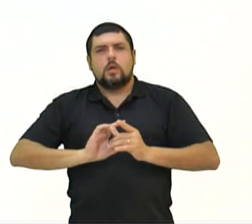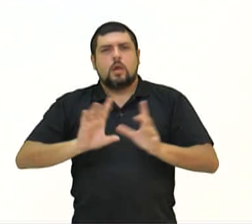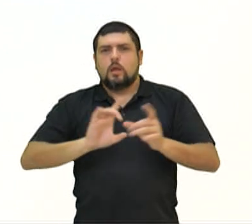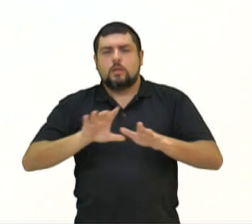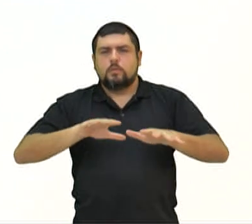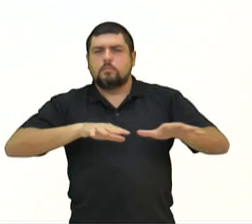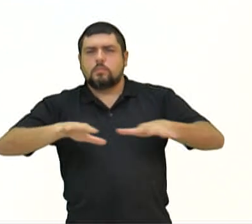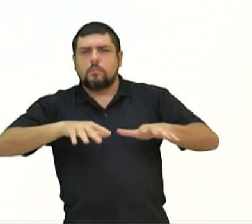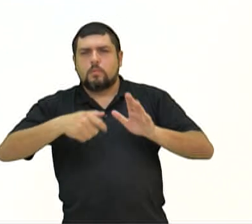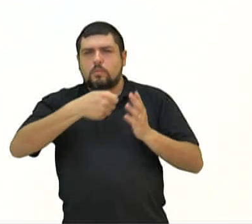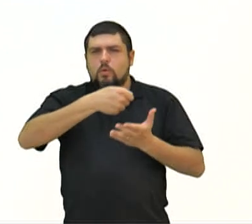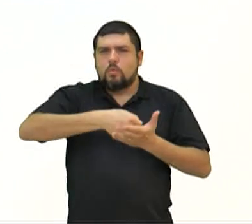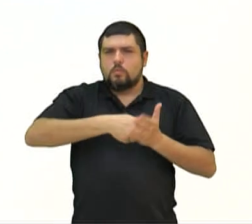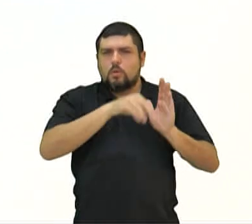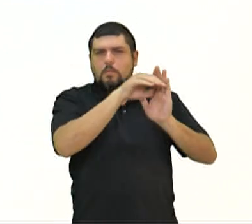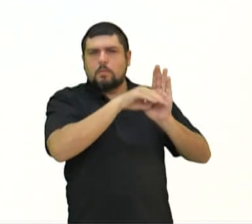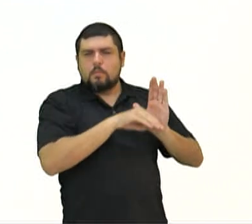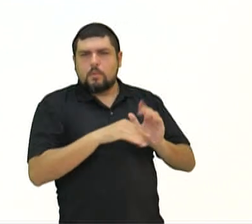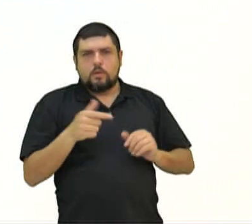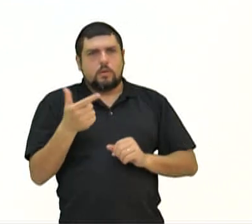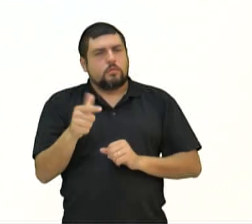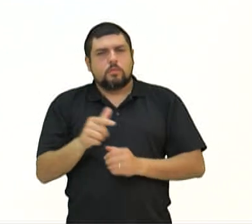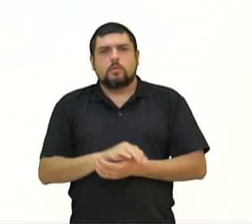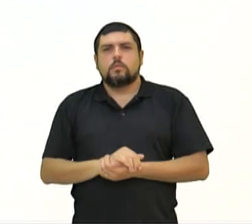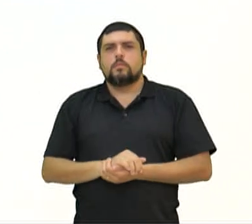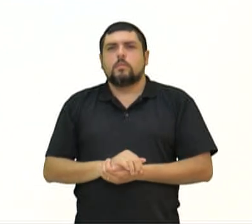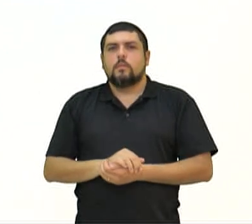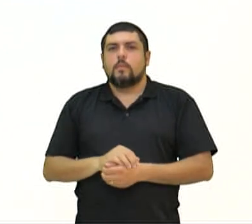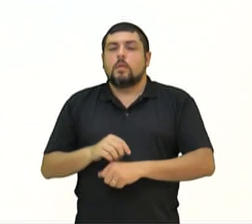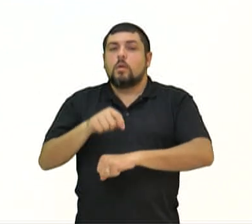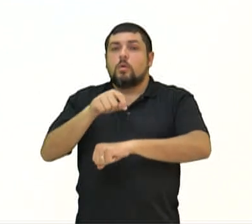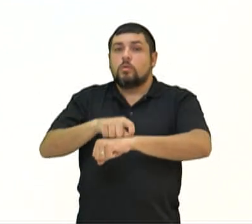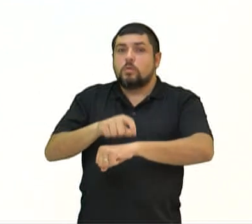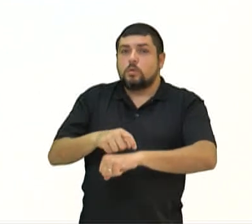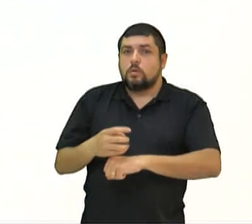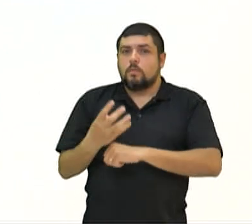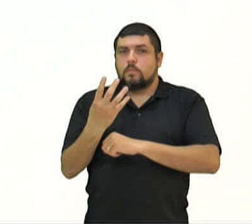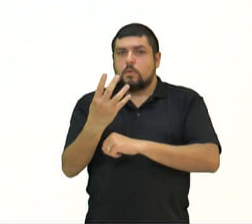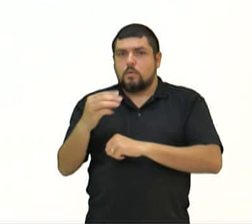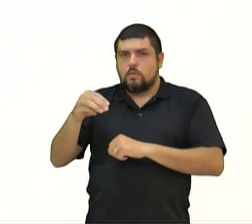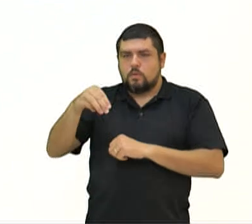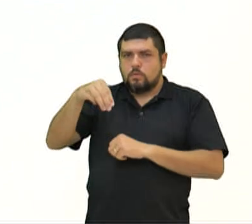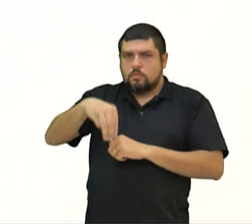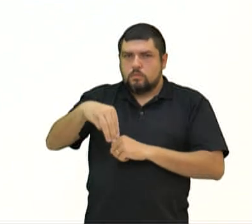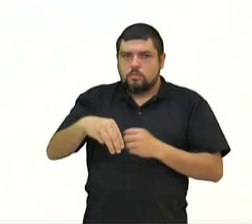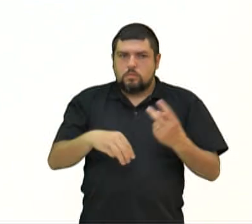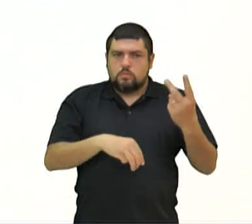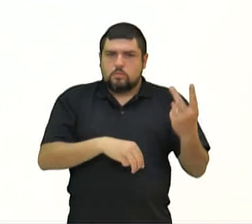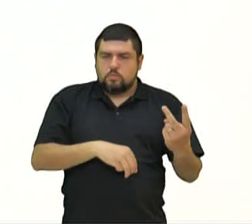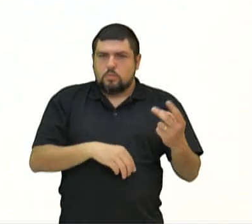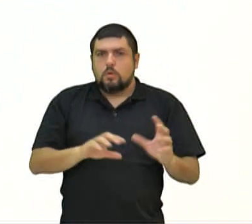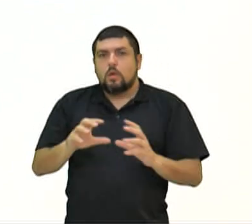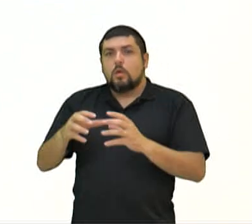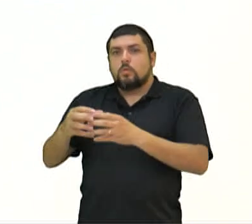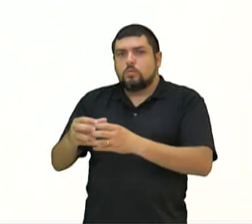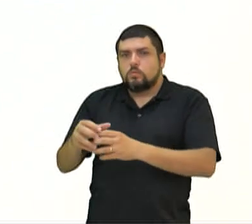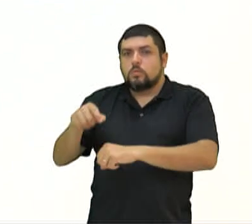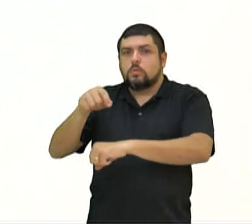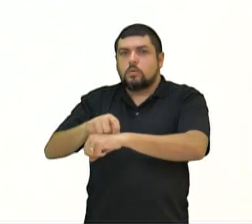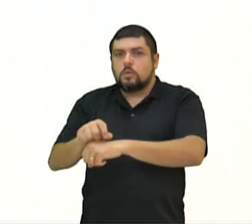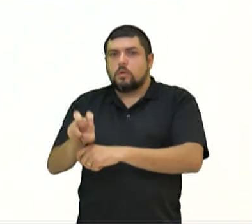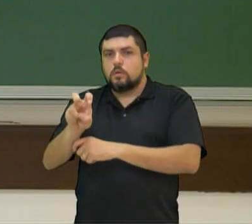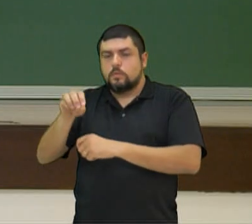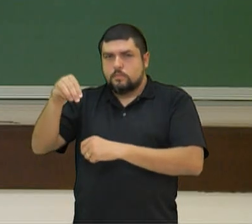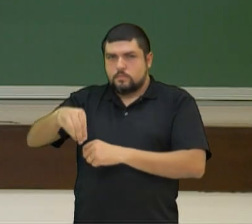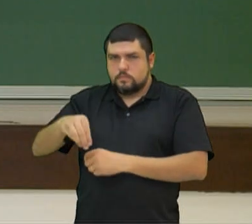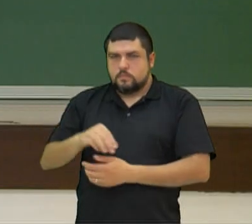movimentos obrigatórios. O tempo para os duetos é de 4 minutos e o tempo para as equipes é de 5 minutos.